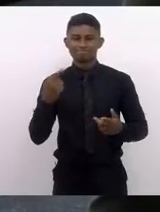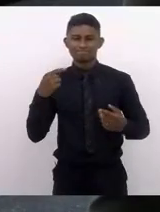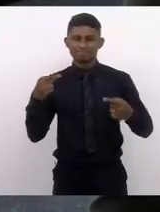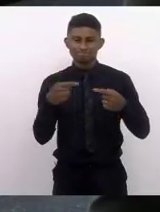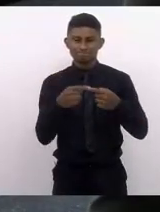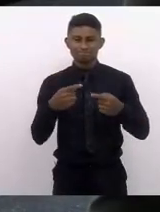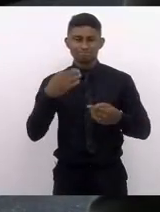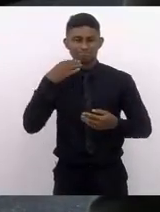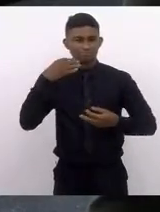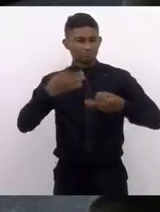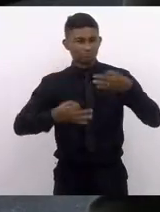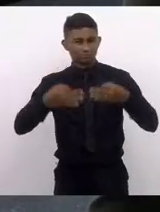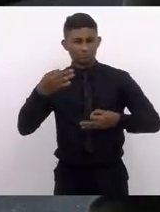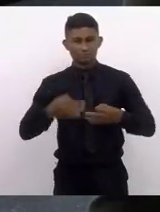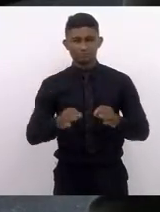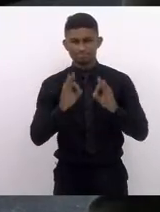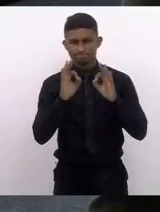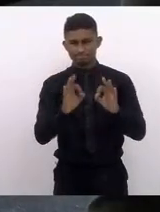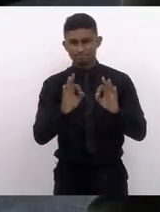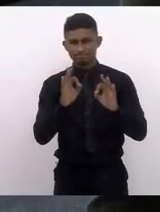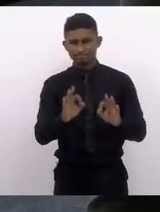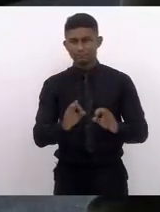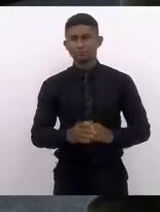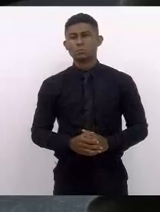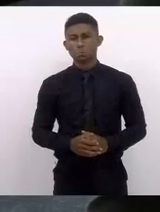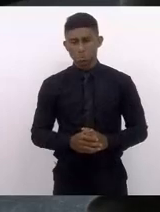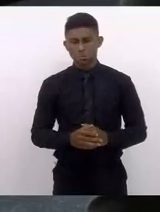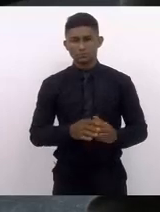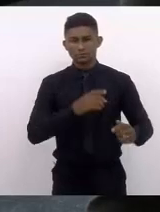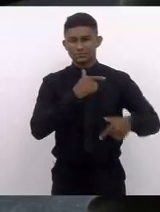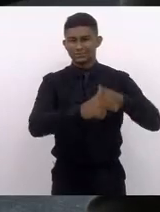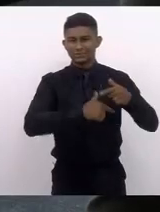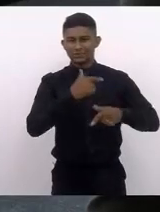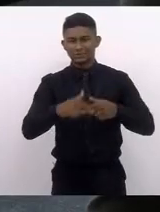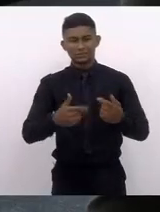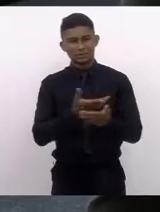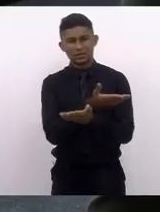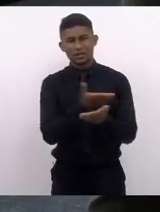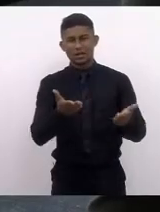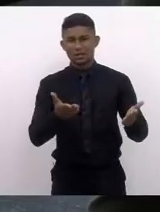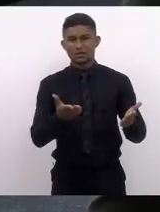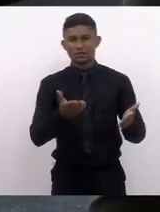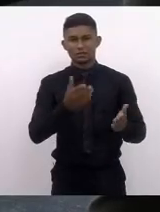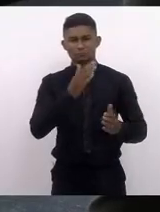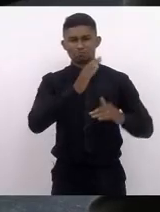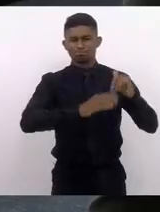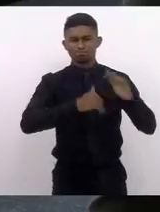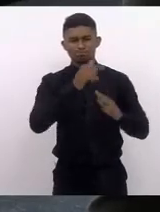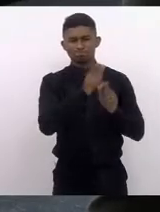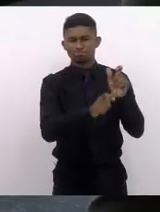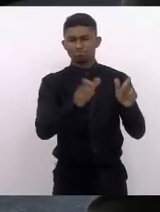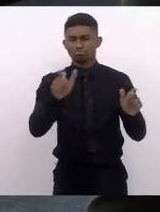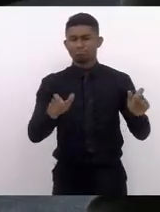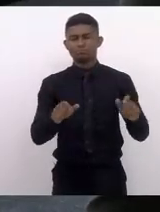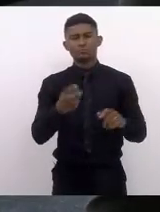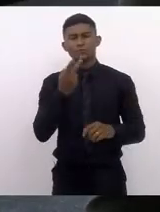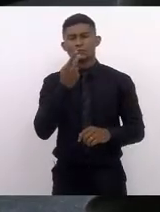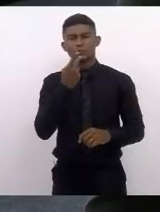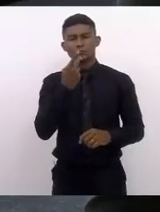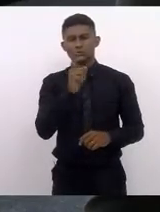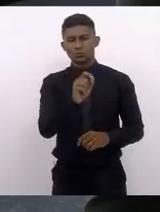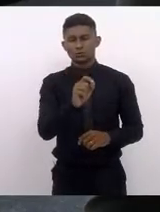e de reconhecimento com trabalhos feitos por esses profissionais quero dizer que hoje